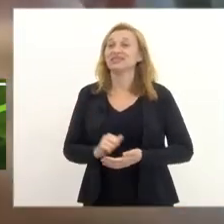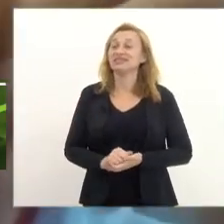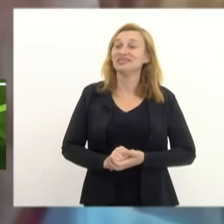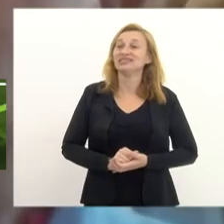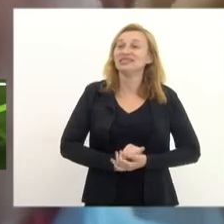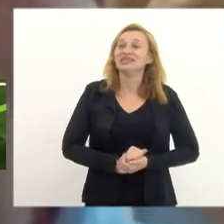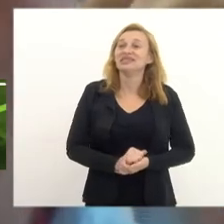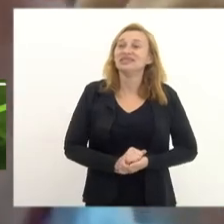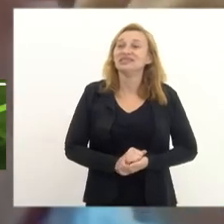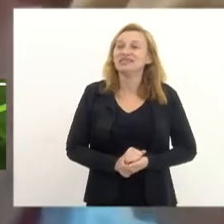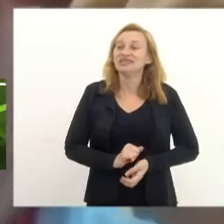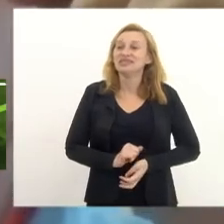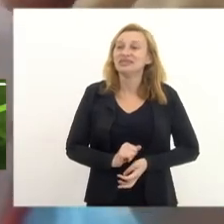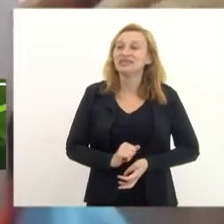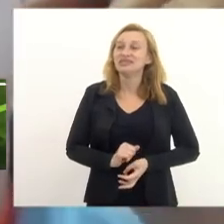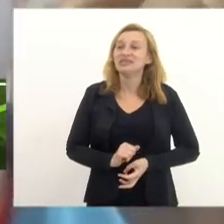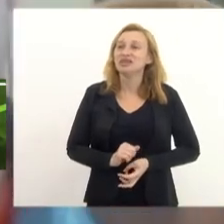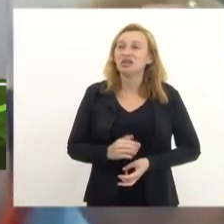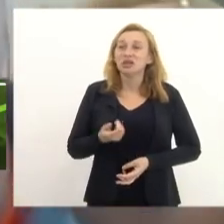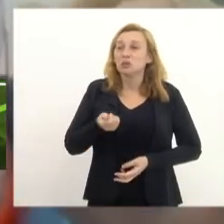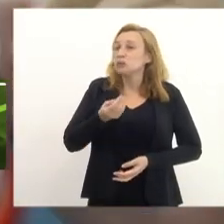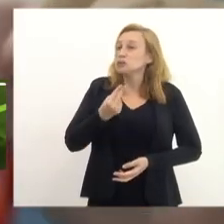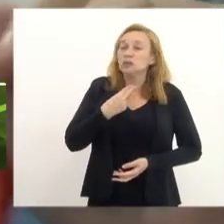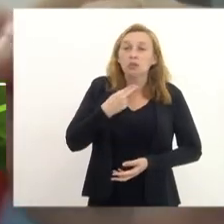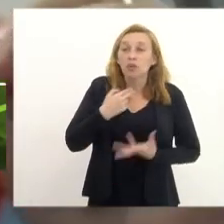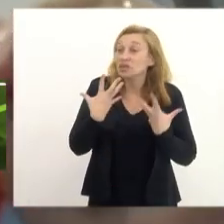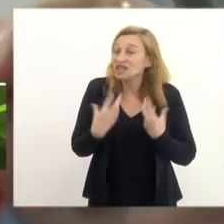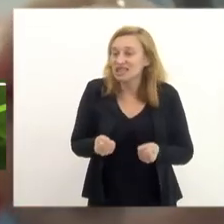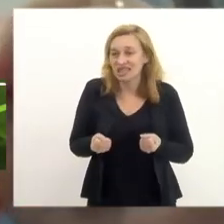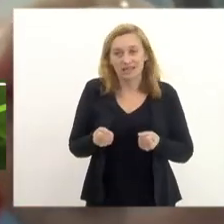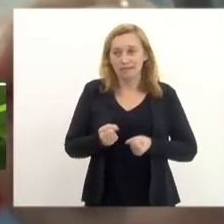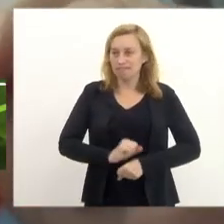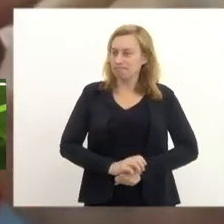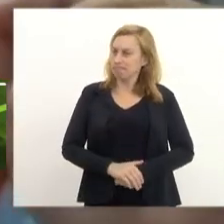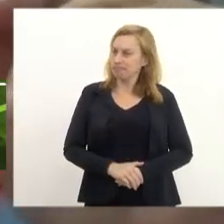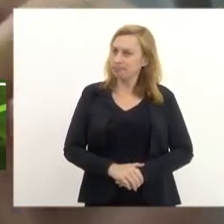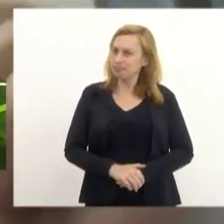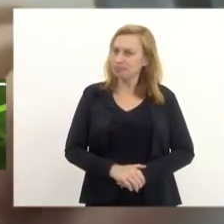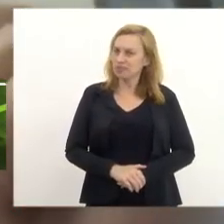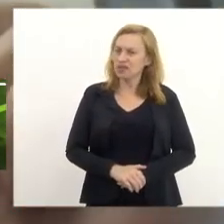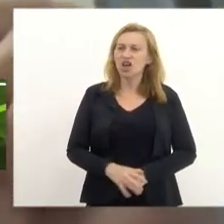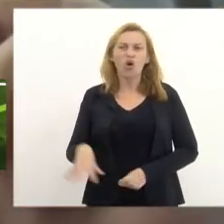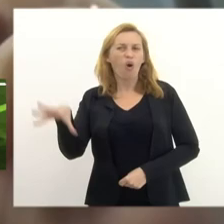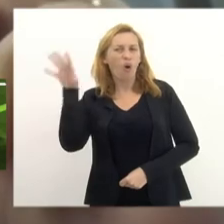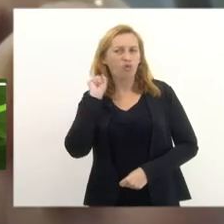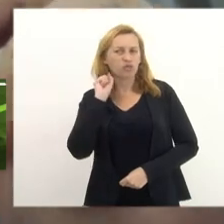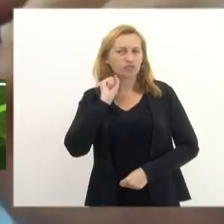Agora, eu não posso admitir, como brasileiro, de escutar